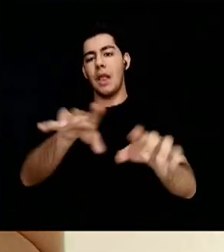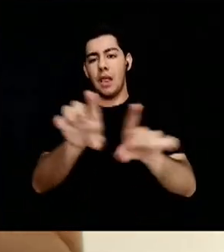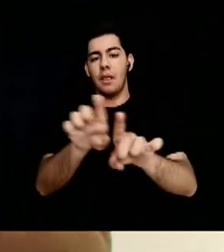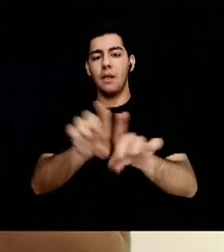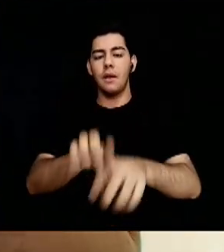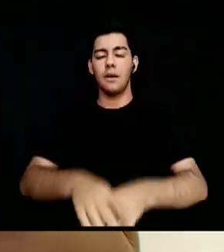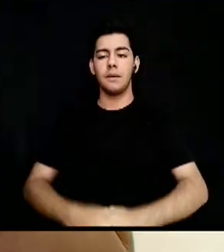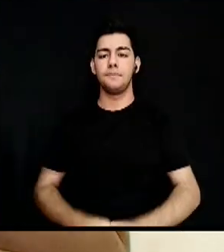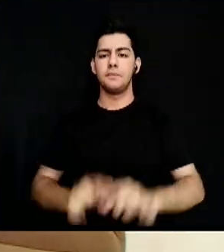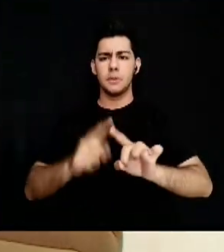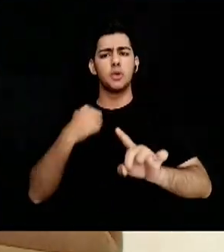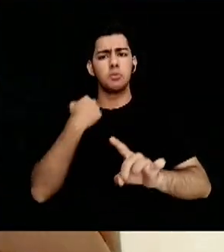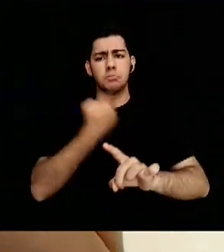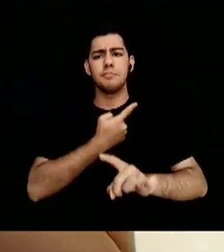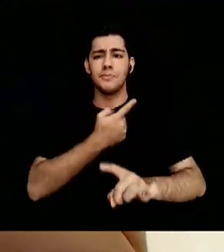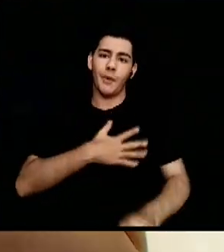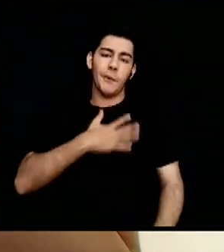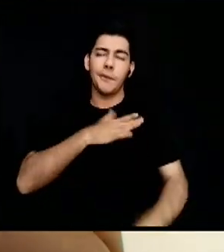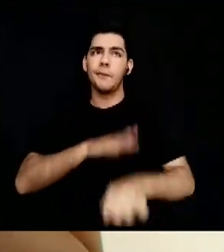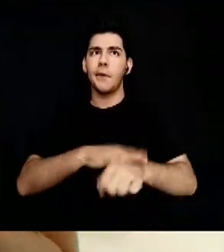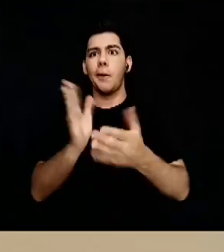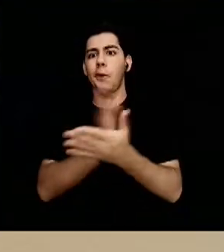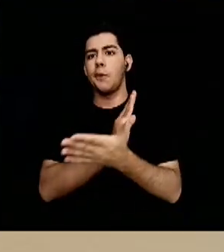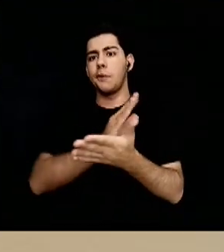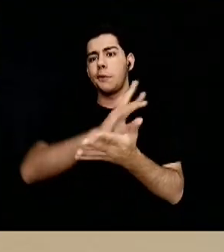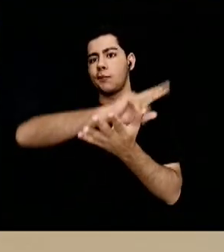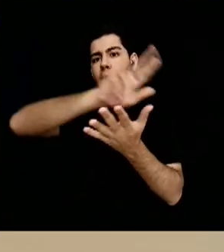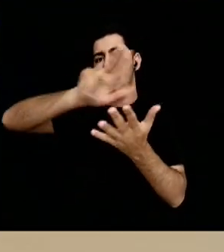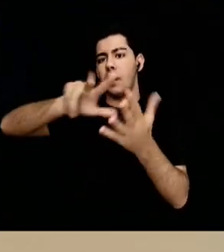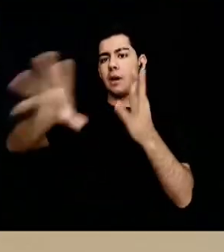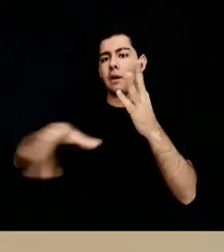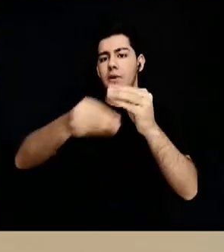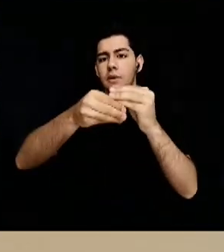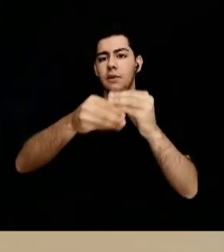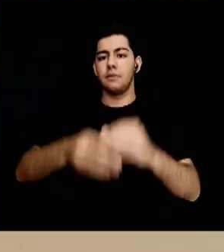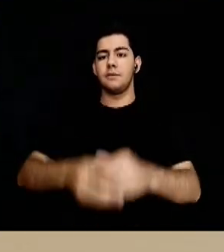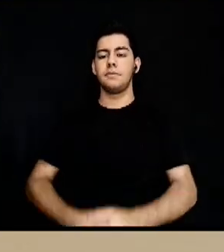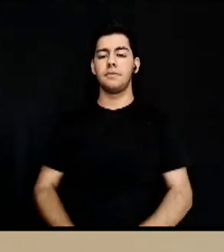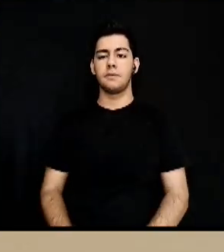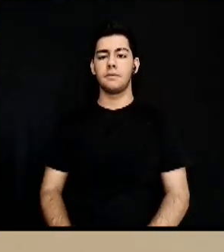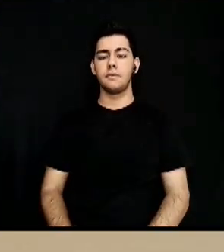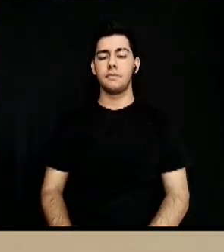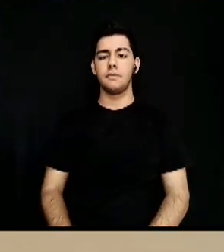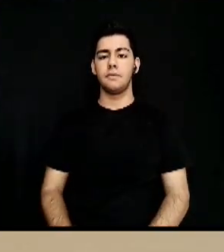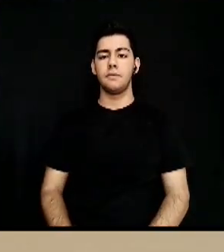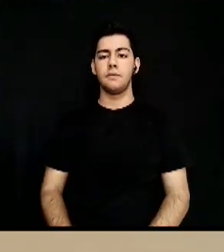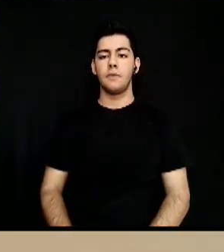de incrementar, né? Gosta de fazer uma pinturinha básica. Deixa eu só secar rapidinho.